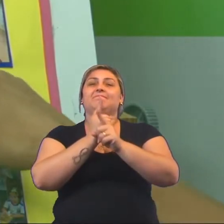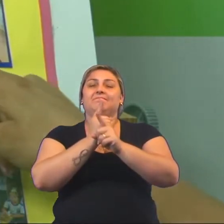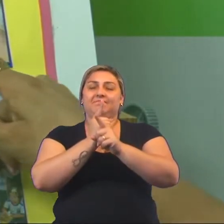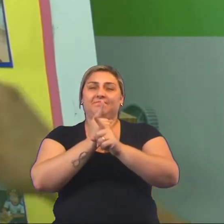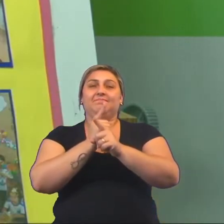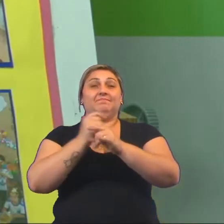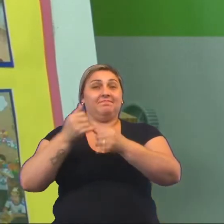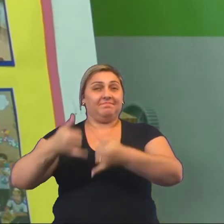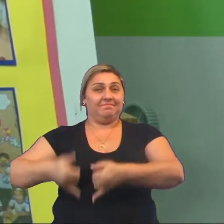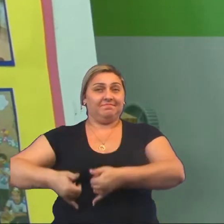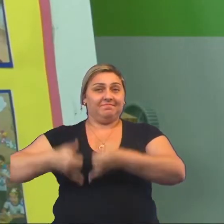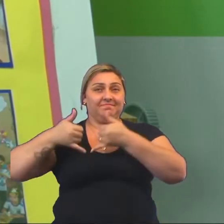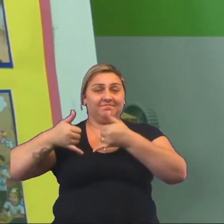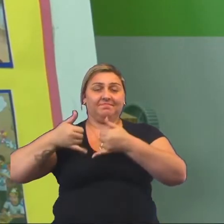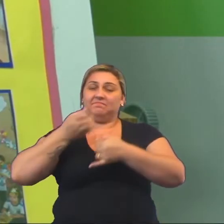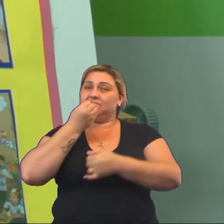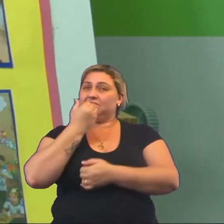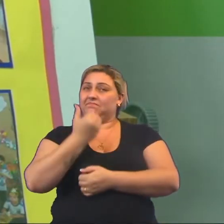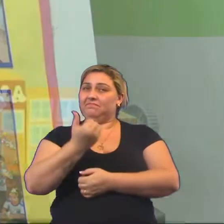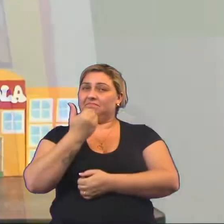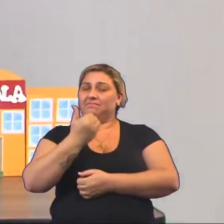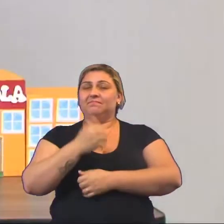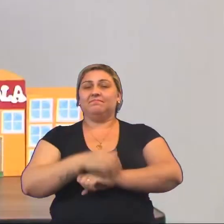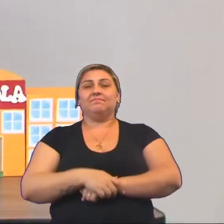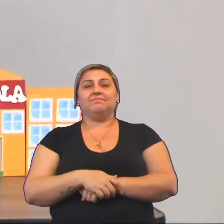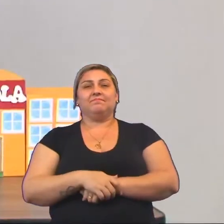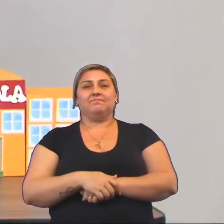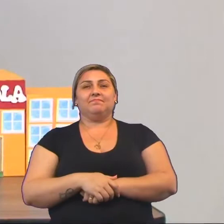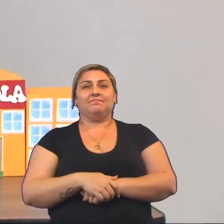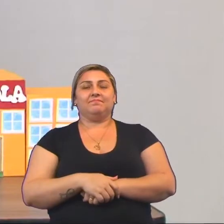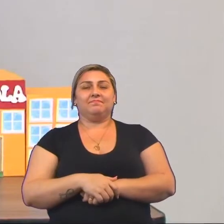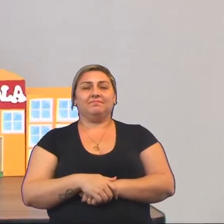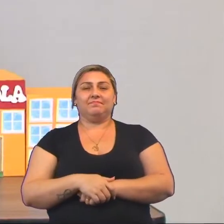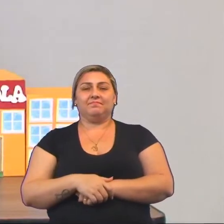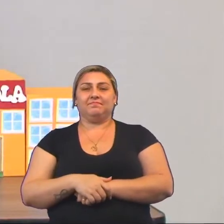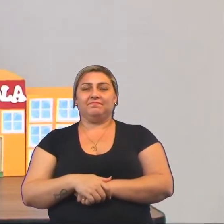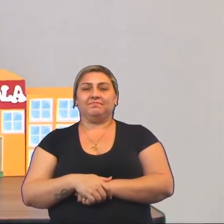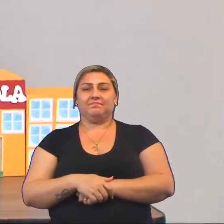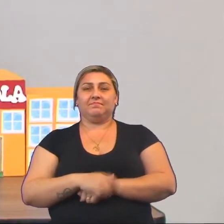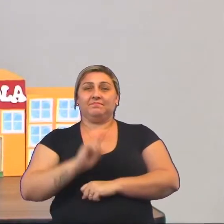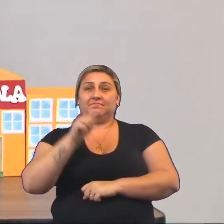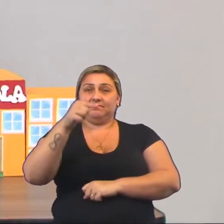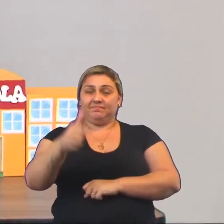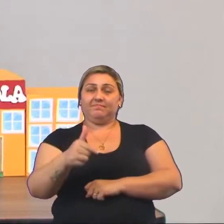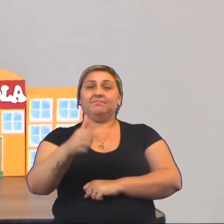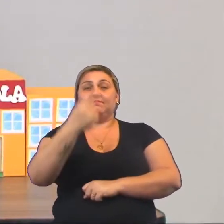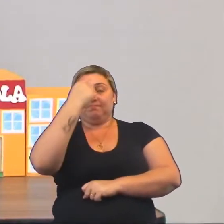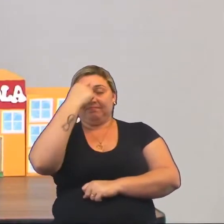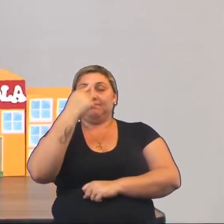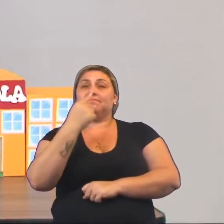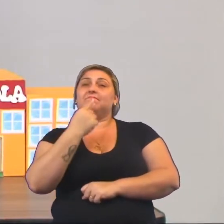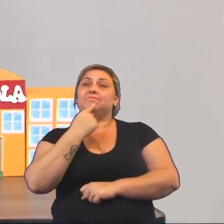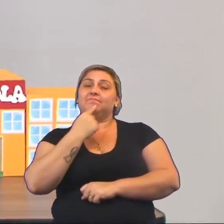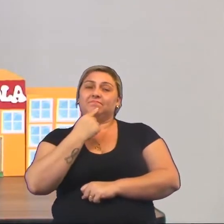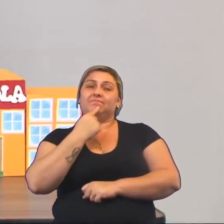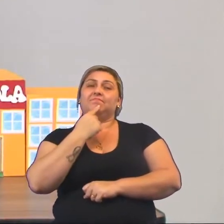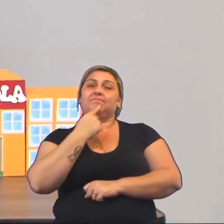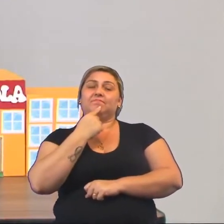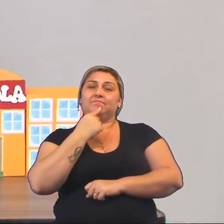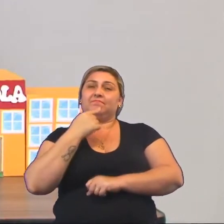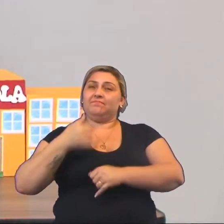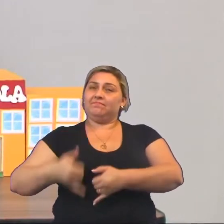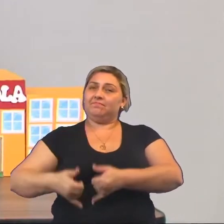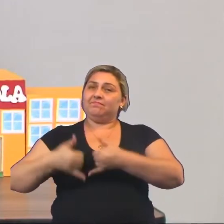Achamos! É o aniversário! Muito bem, crianças! Formamos outro par de imagens,